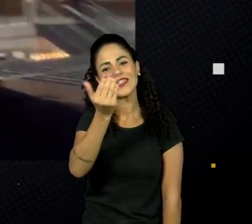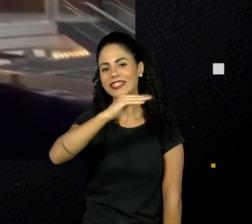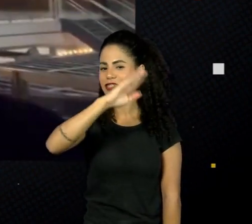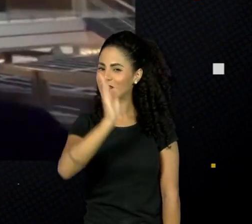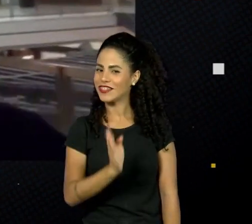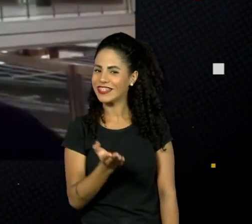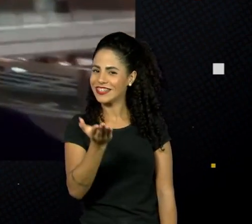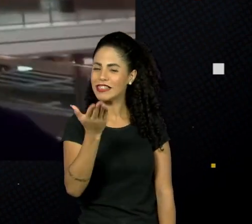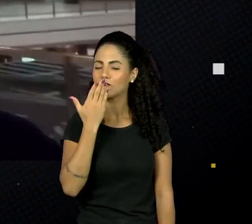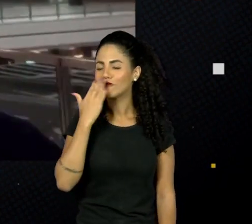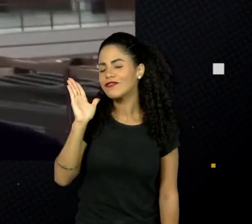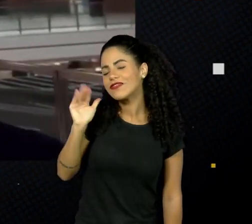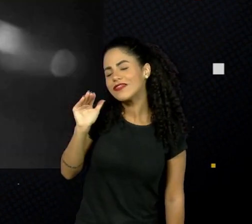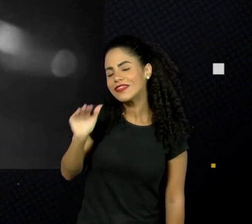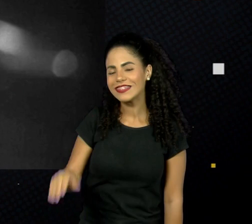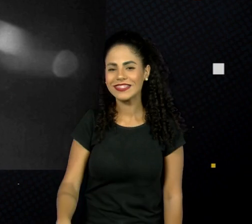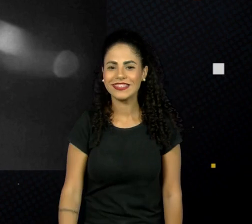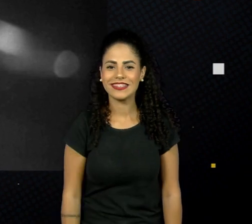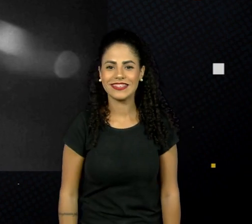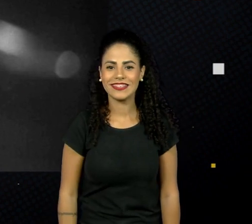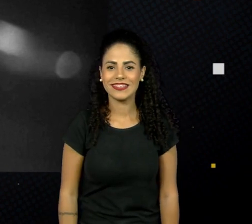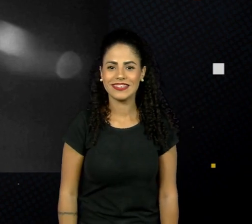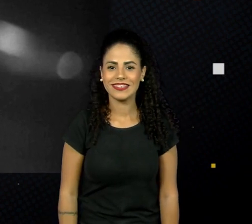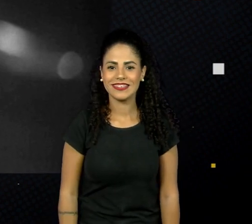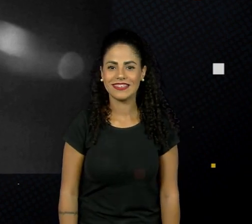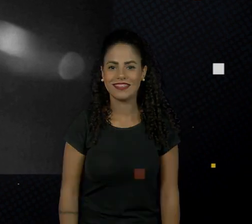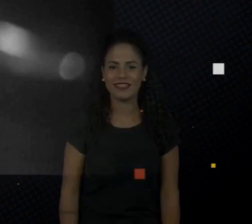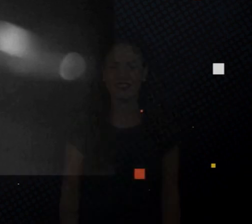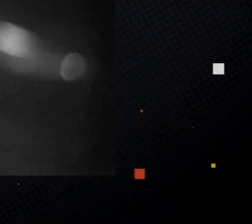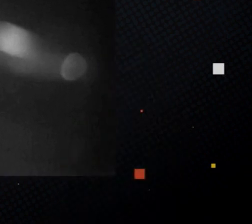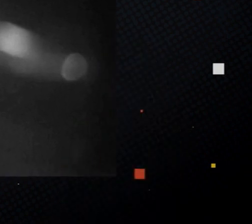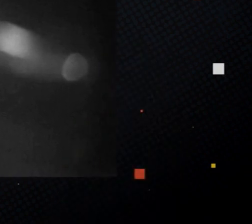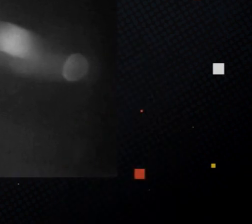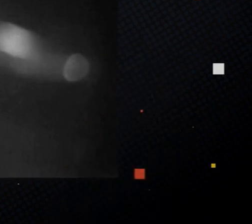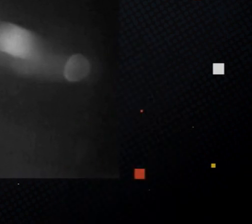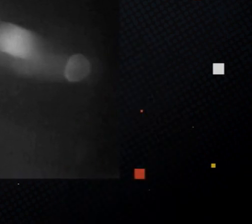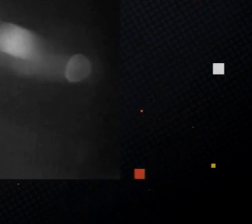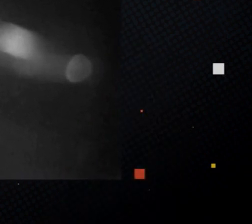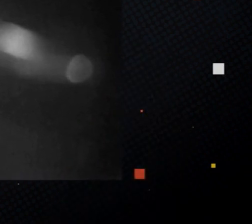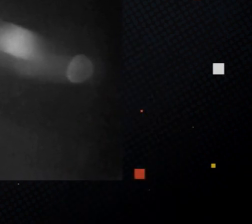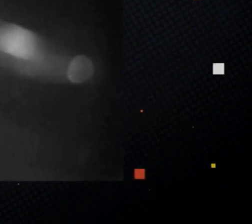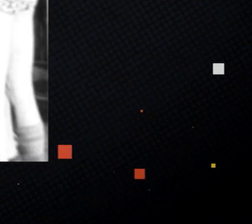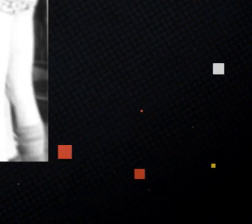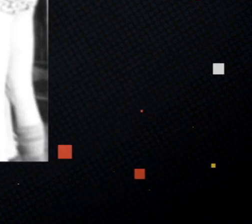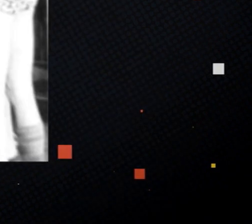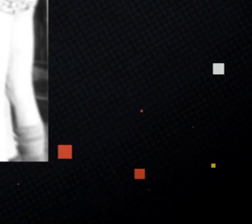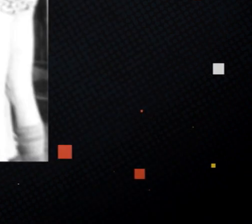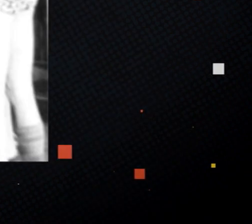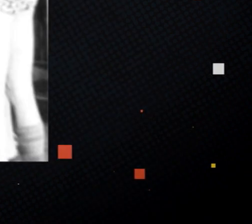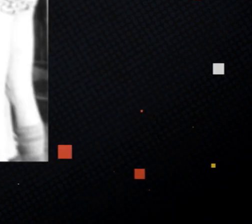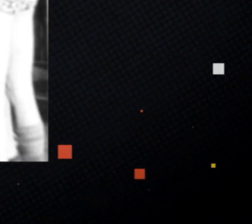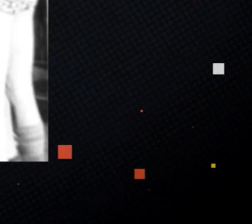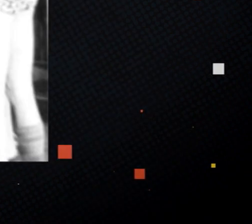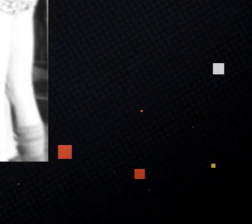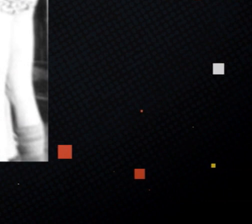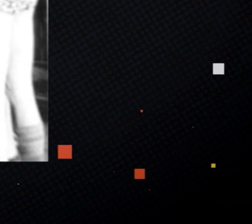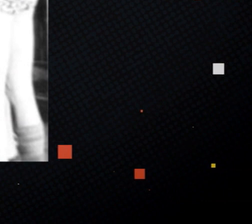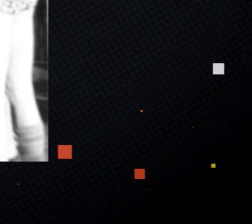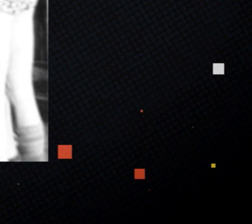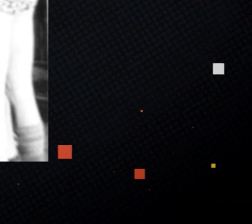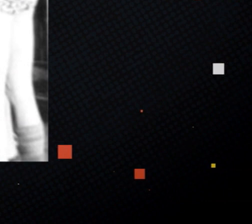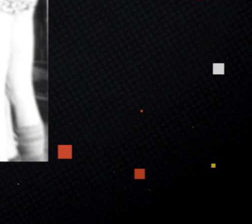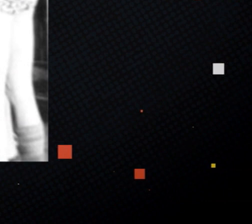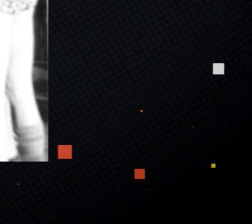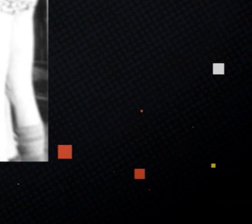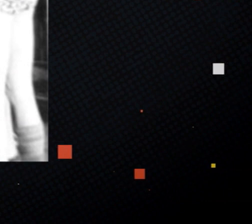Brasil. Beijo! A hora dessa gente bronzeada mostrar seu valor. Eu fui a tempo e pedi a